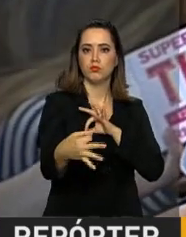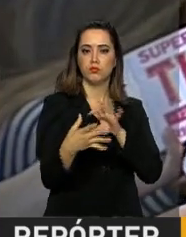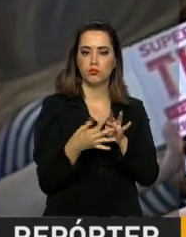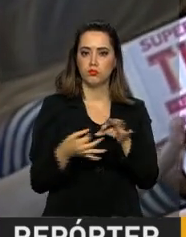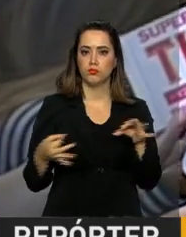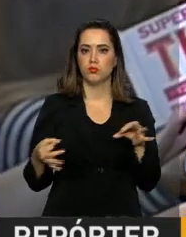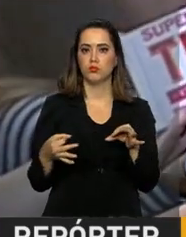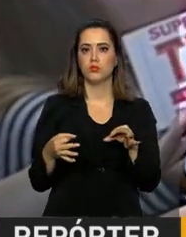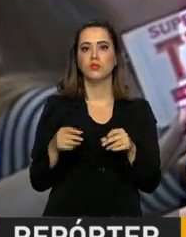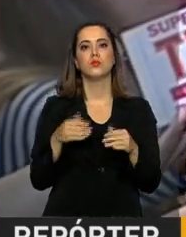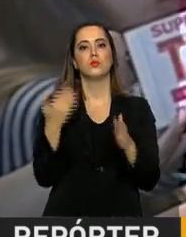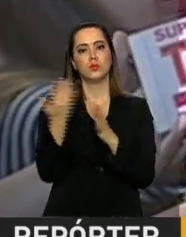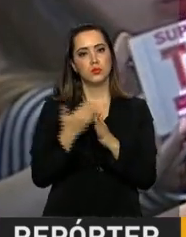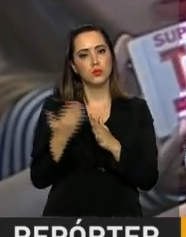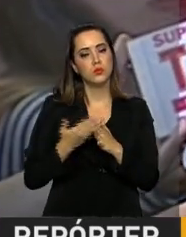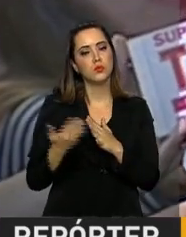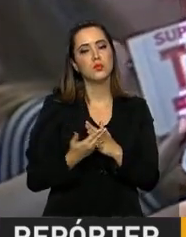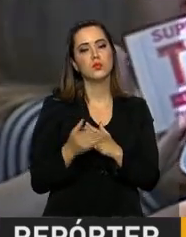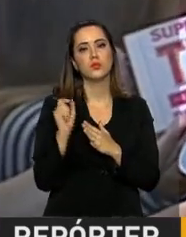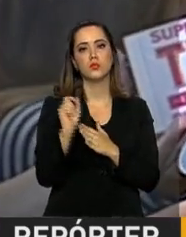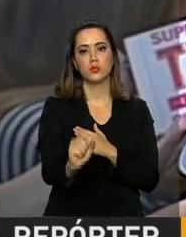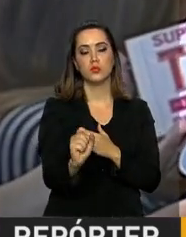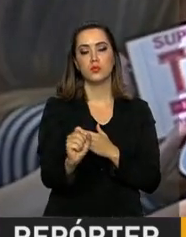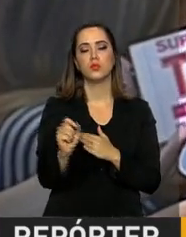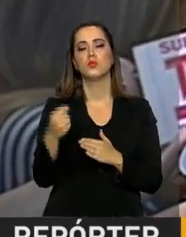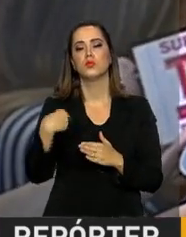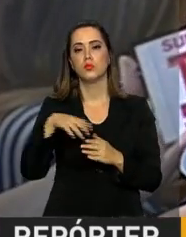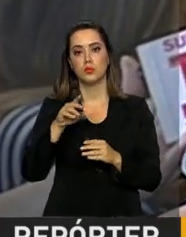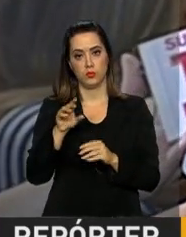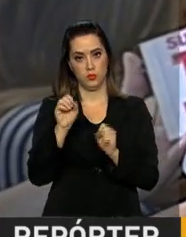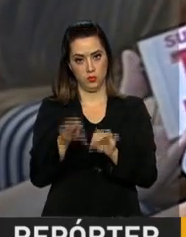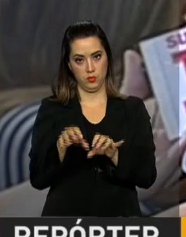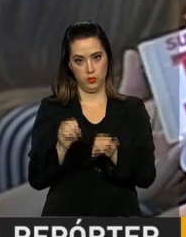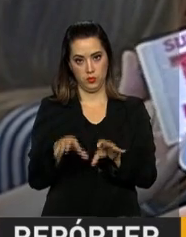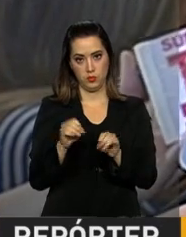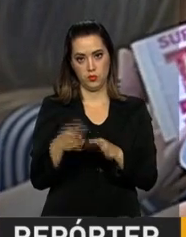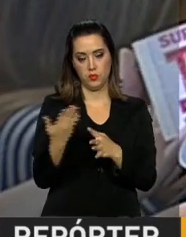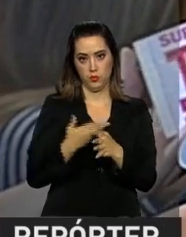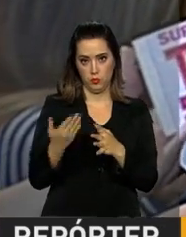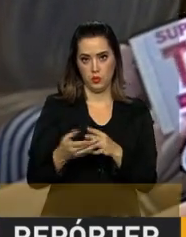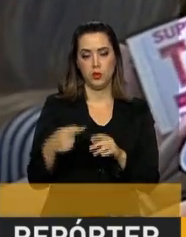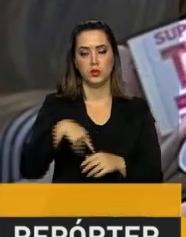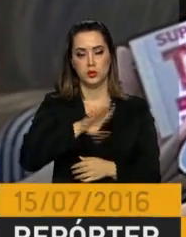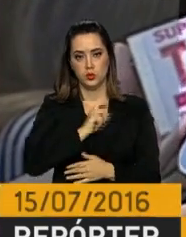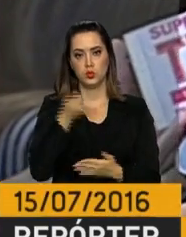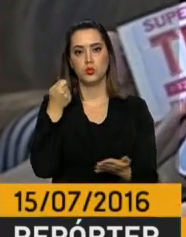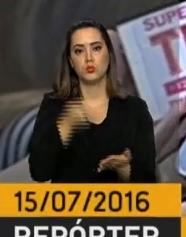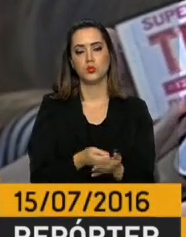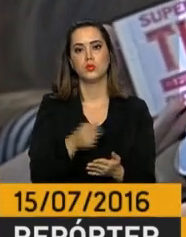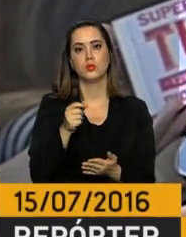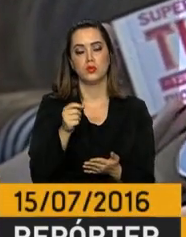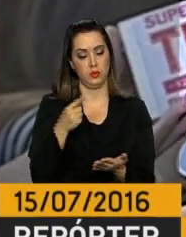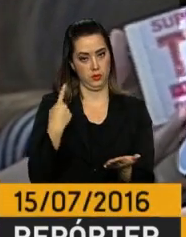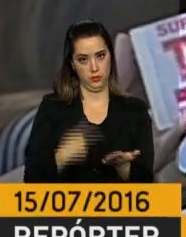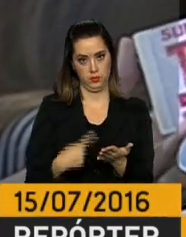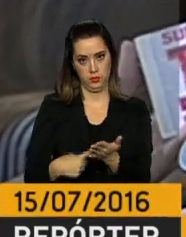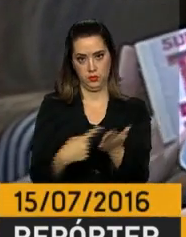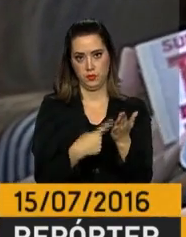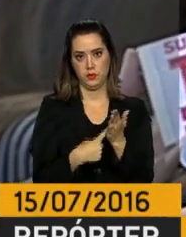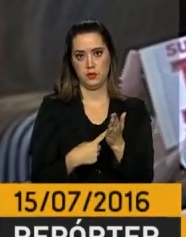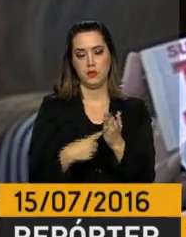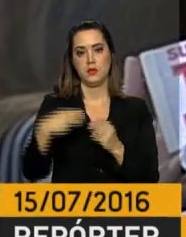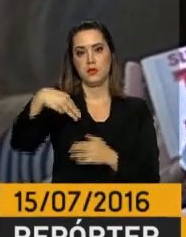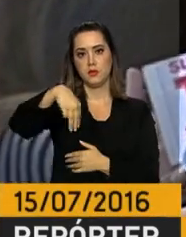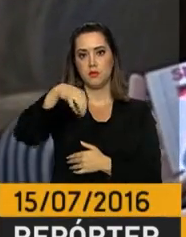de oferta de financiamento estudantil para que a gente possa cumprir, inclusive, as metas do Plano Nacional de